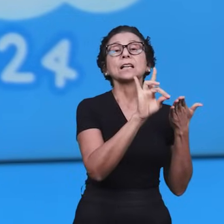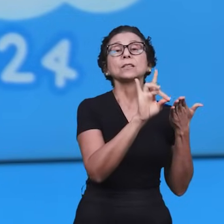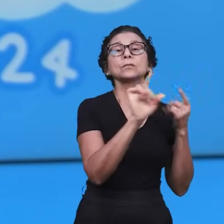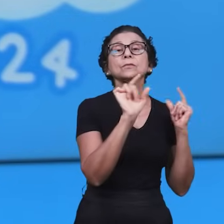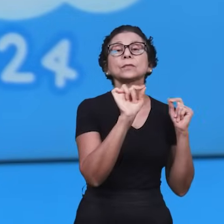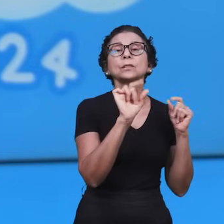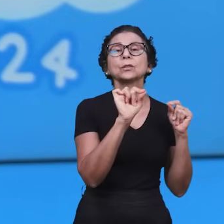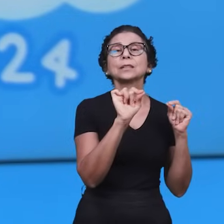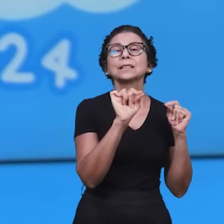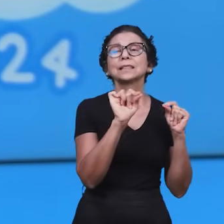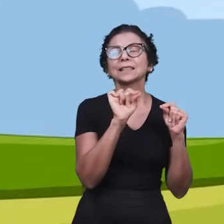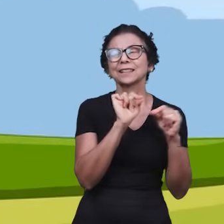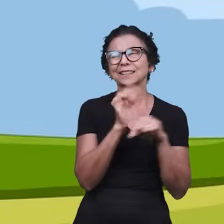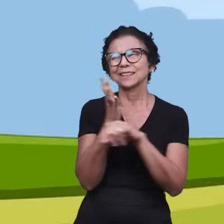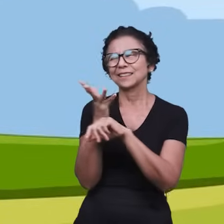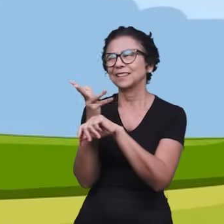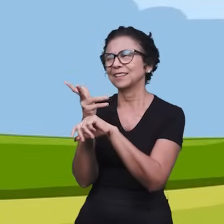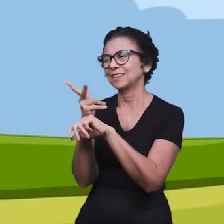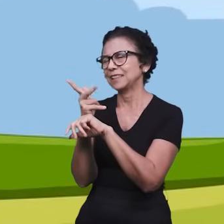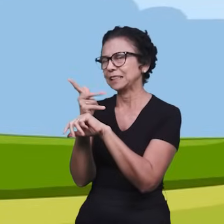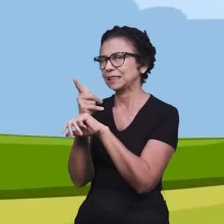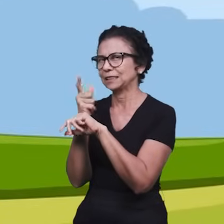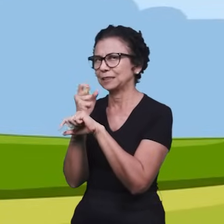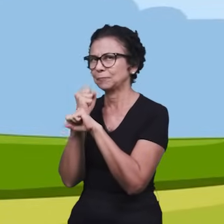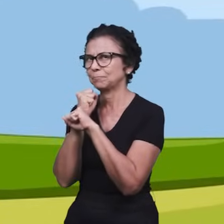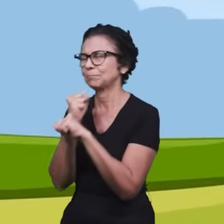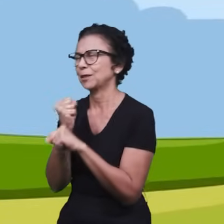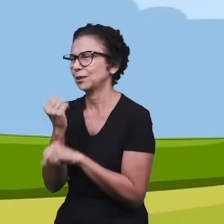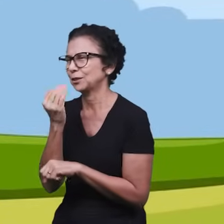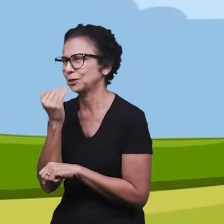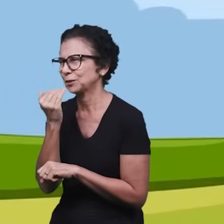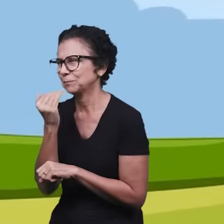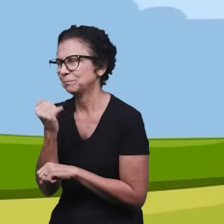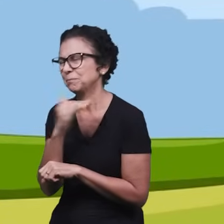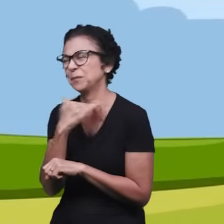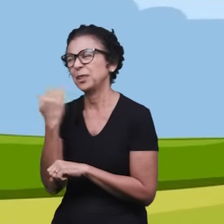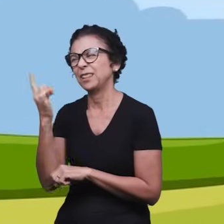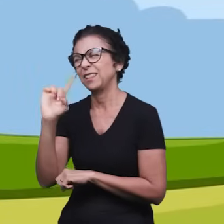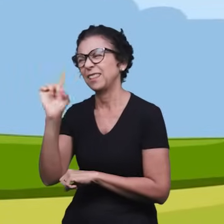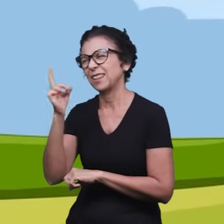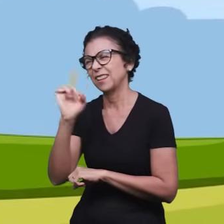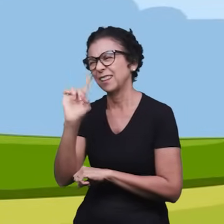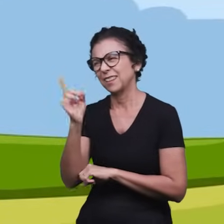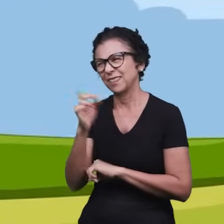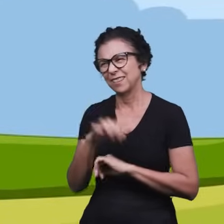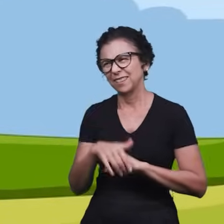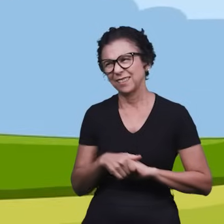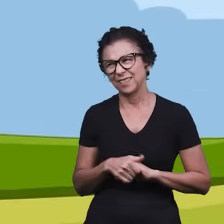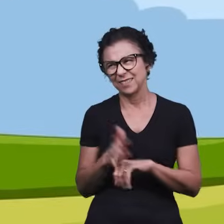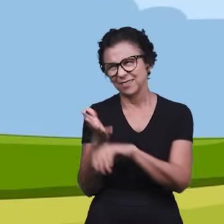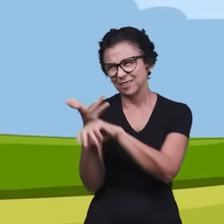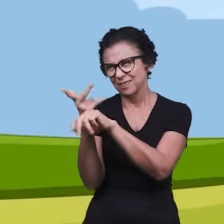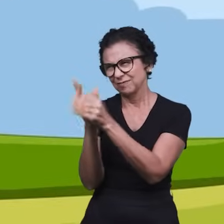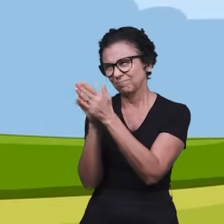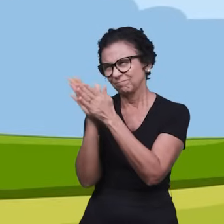contrário. Podem comer, pois certamente vocês não morrerão. O inimigo não tinha feito nada